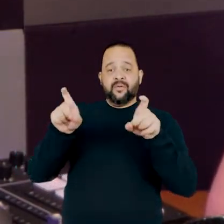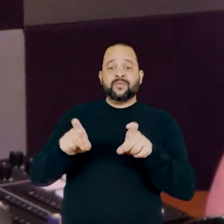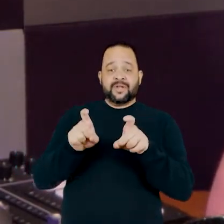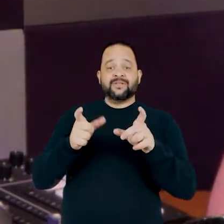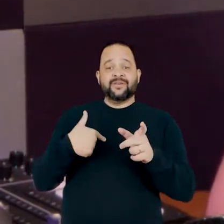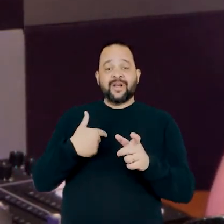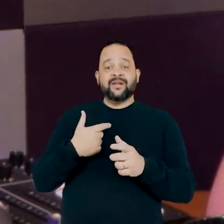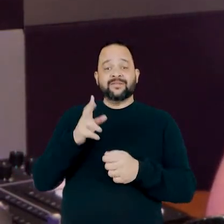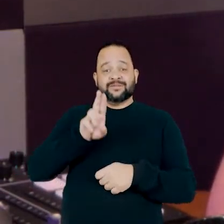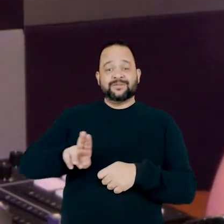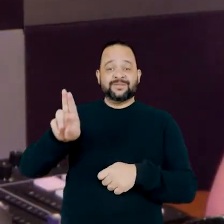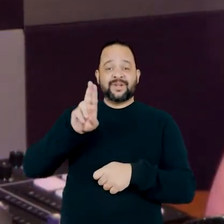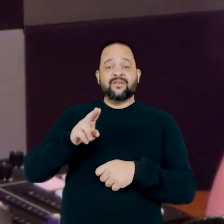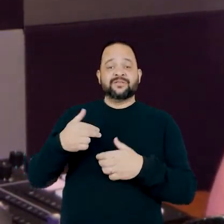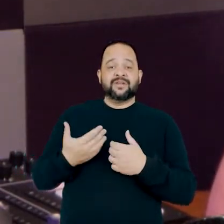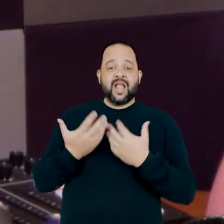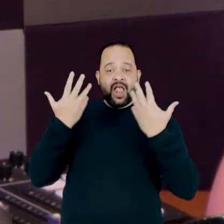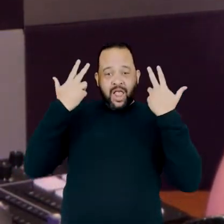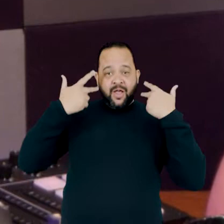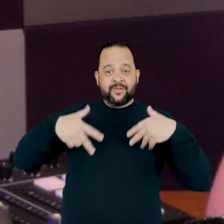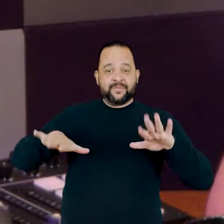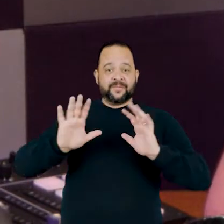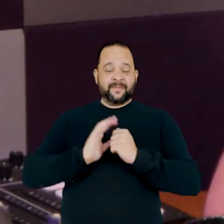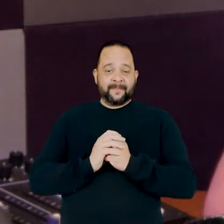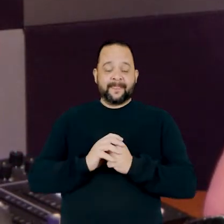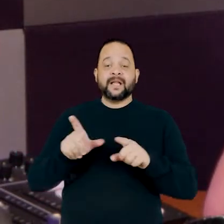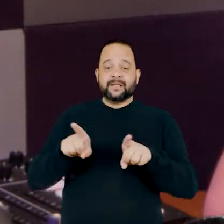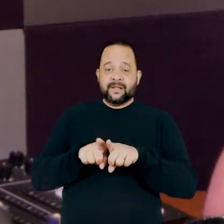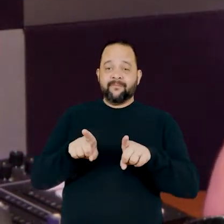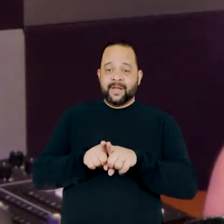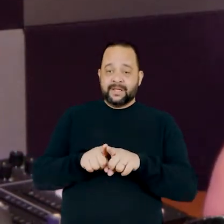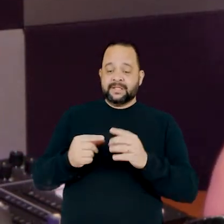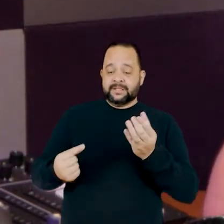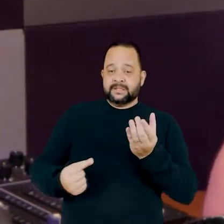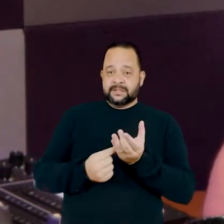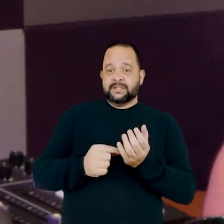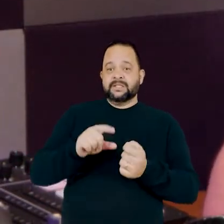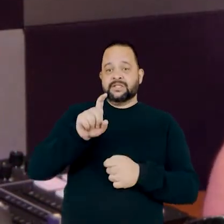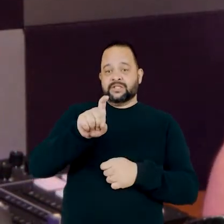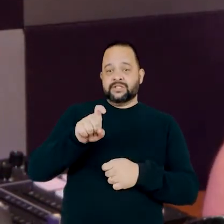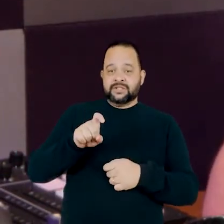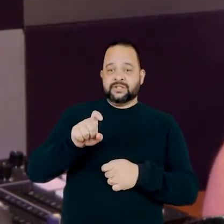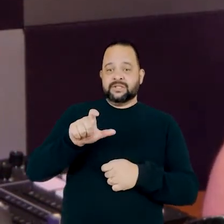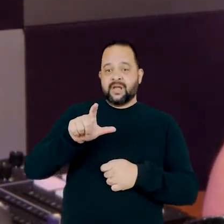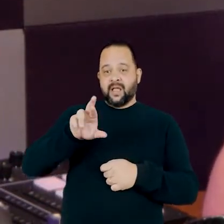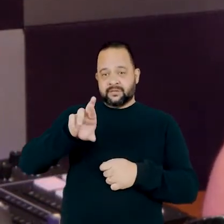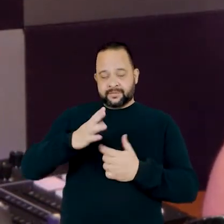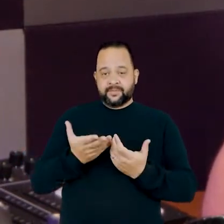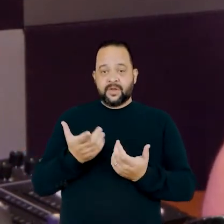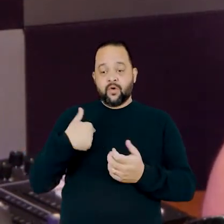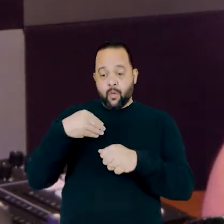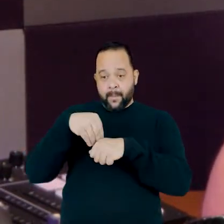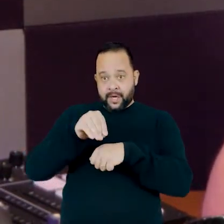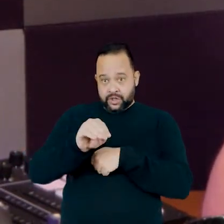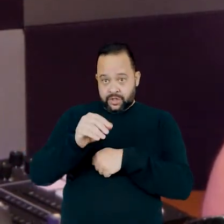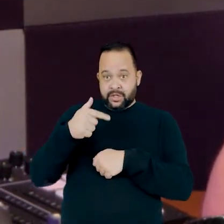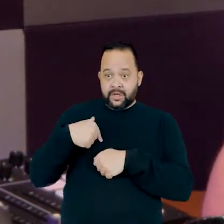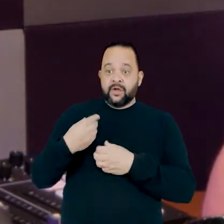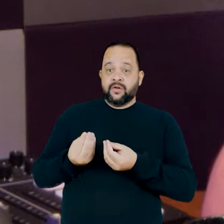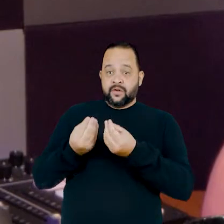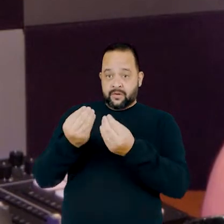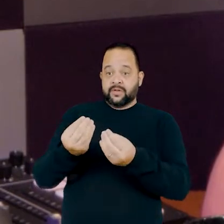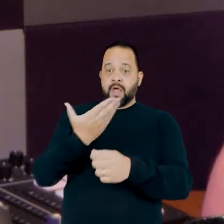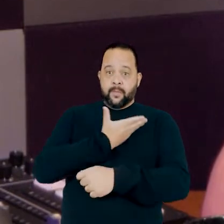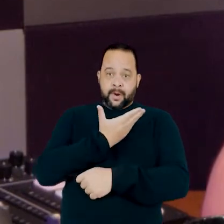interface. Tem saída XLR, é muito bacana. Mas uma das coisas que eu mais gosto, né? E foi uma dica que eu acabei dando pra